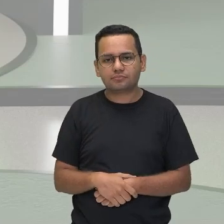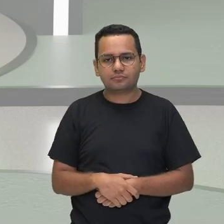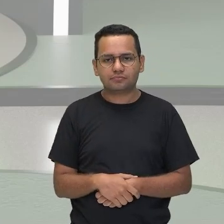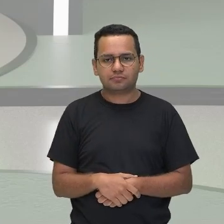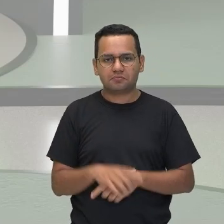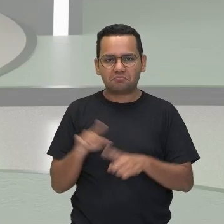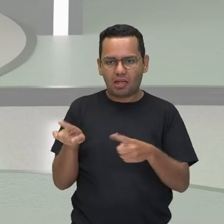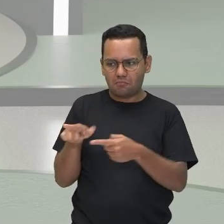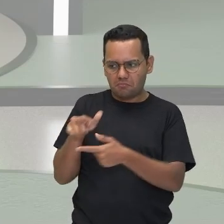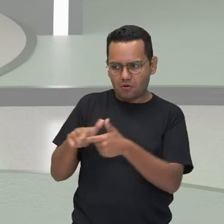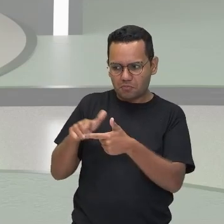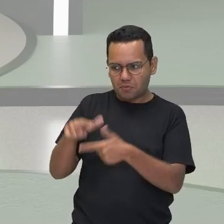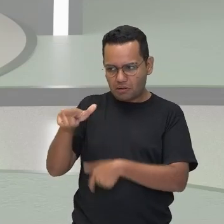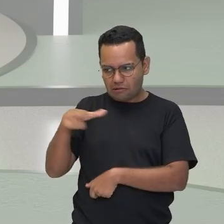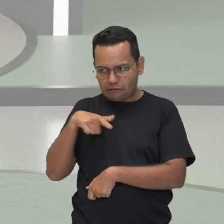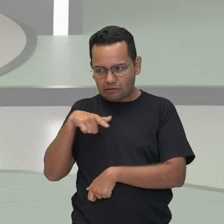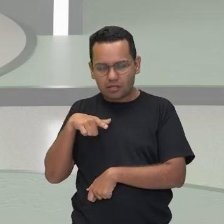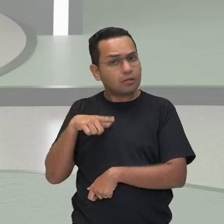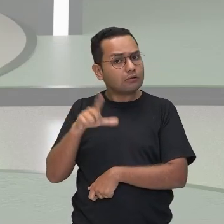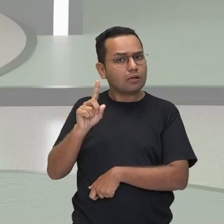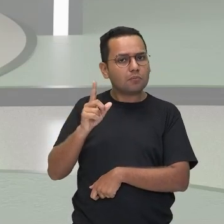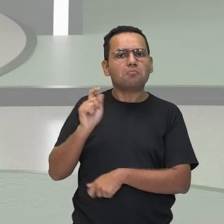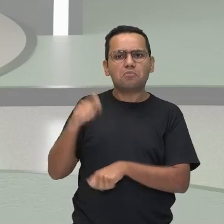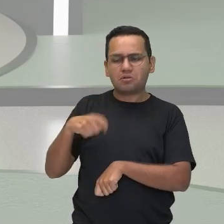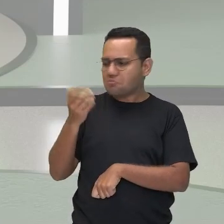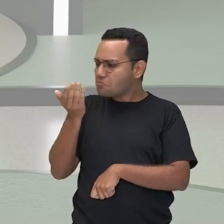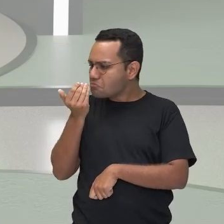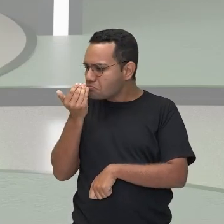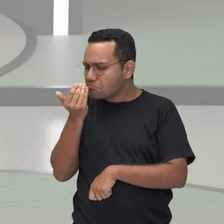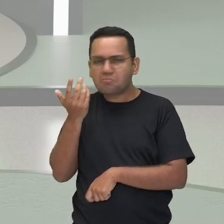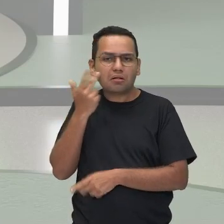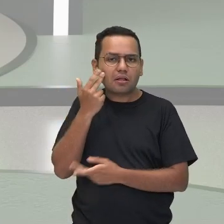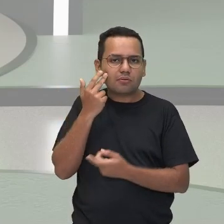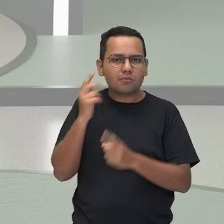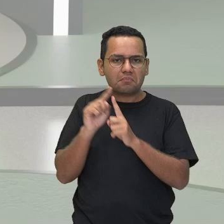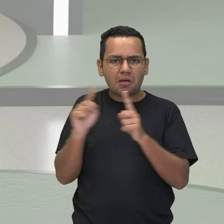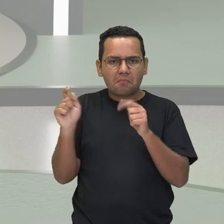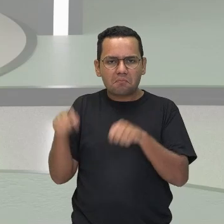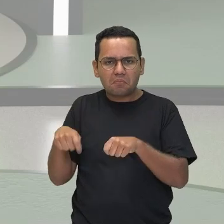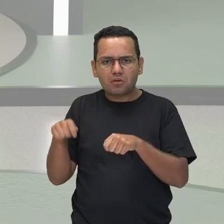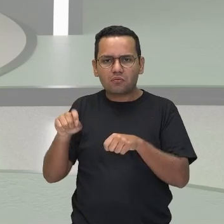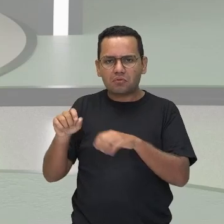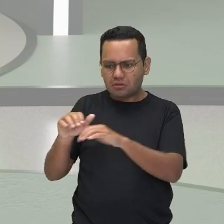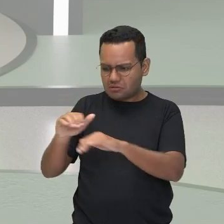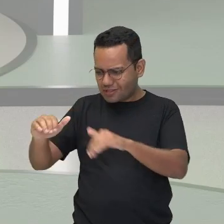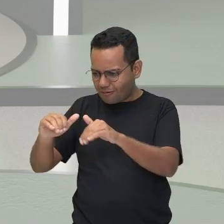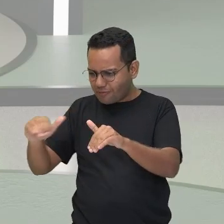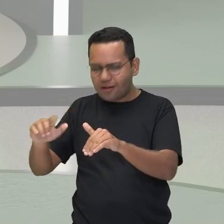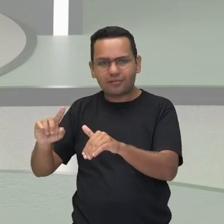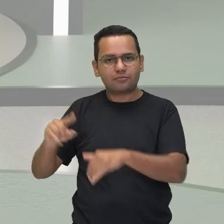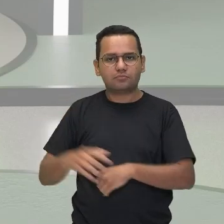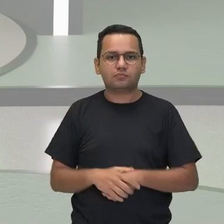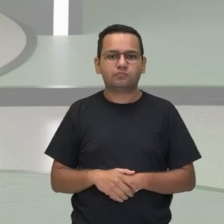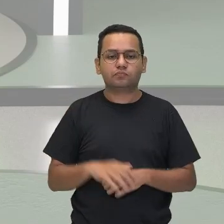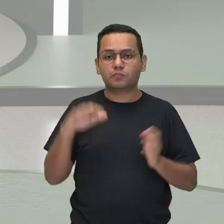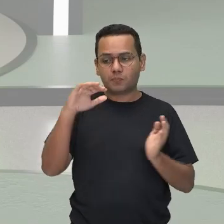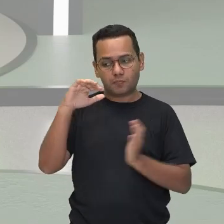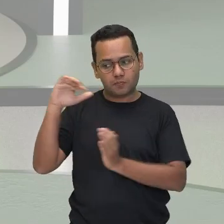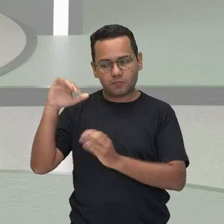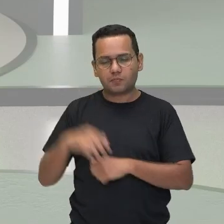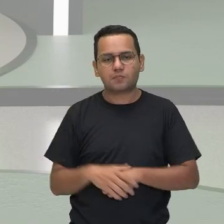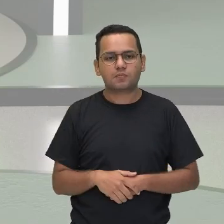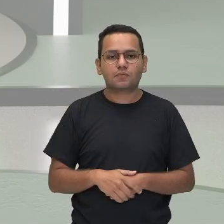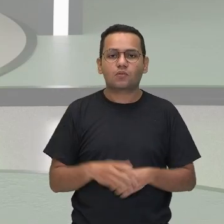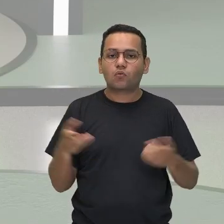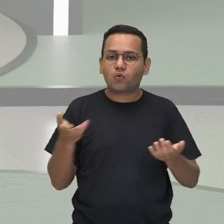com ela, né? Pode comer à vontade, né? Não precisa separar esse tipo de mistura. Mas na aula de hoje, a gente vai